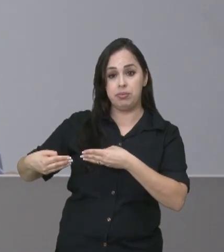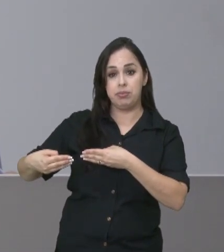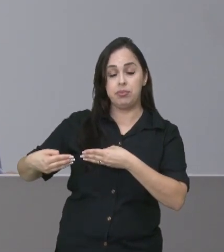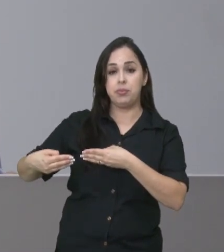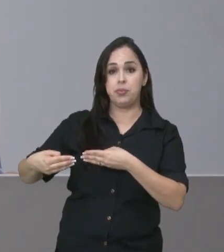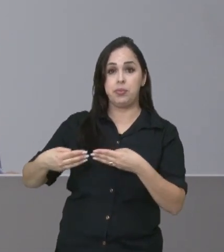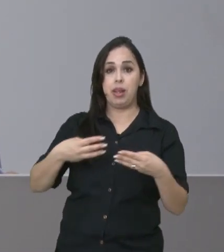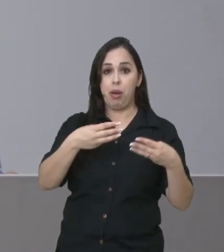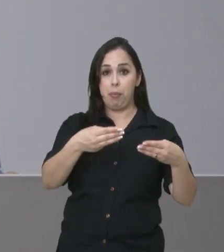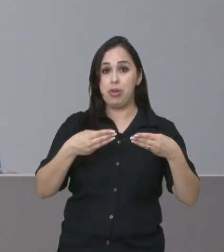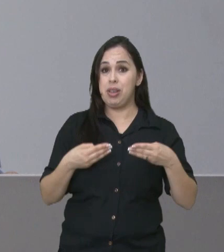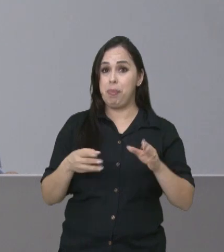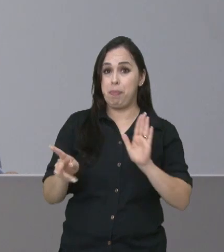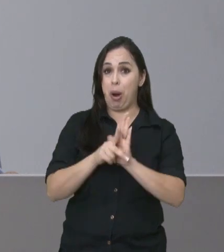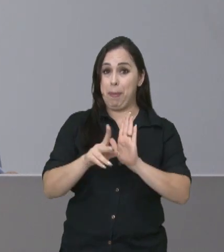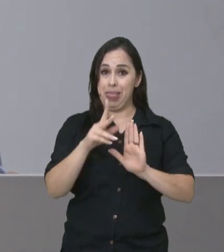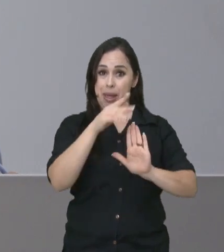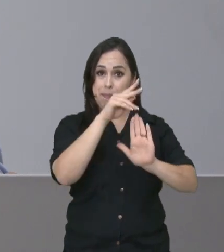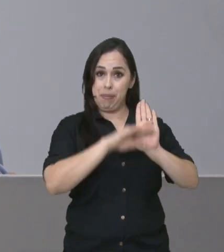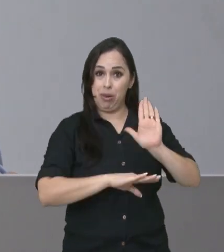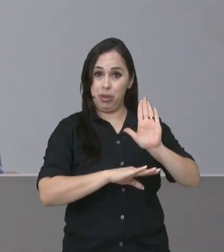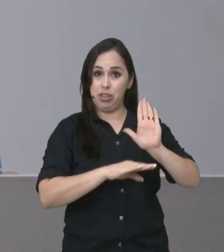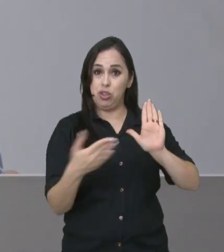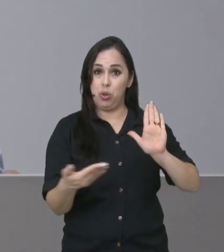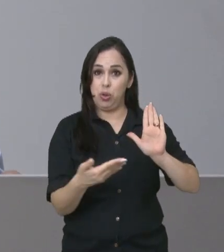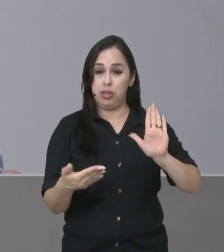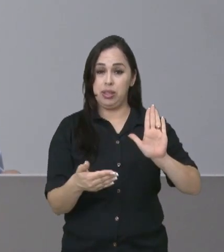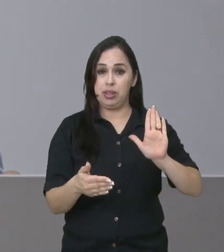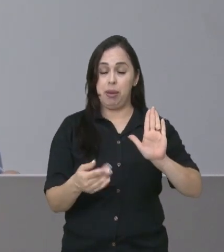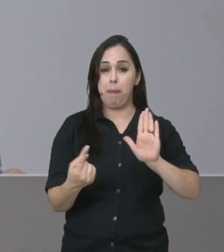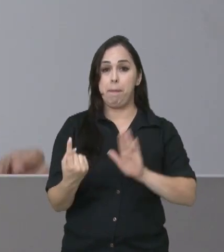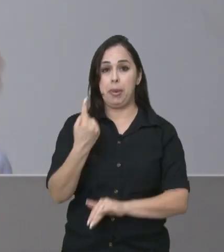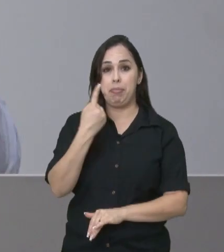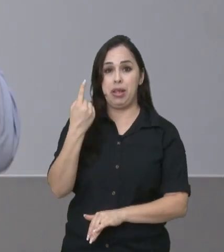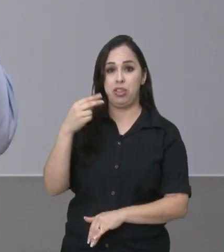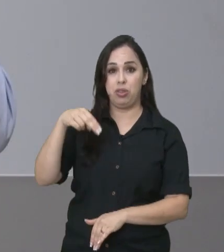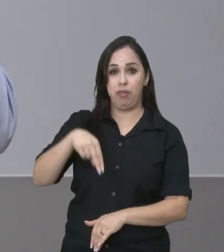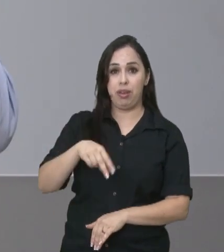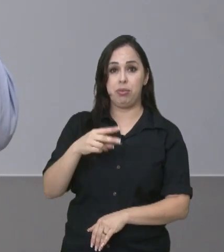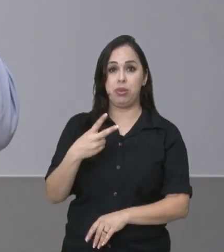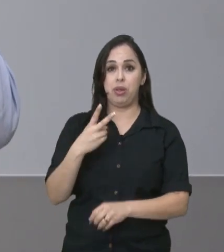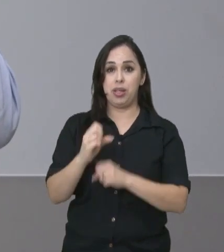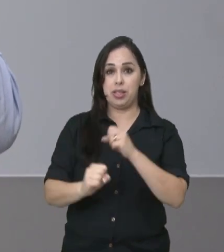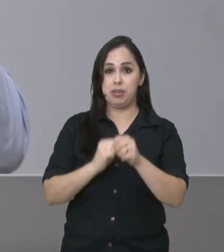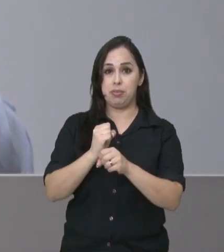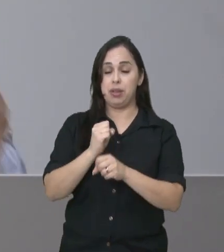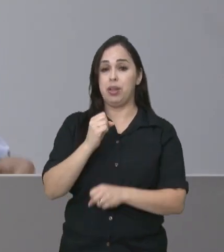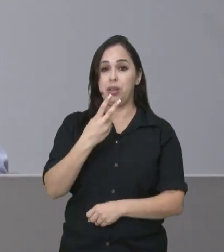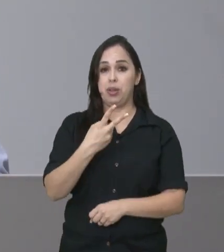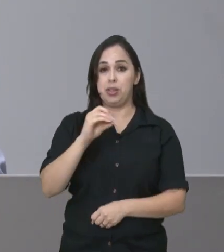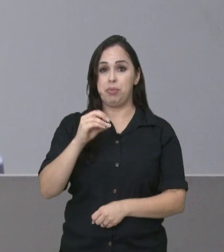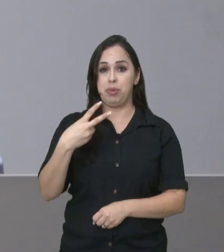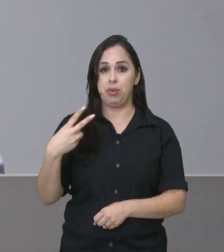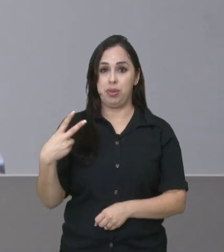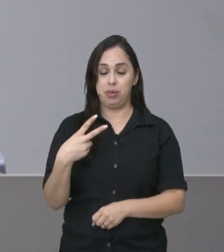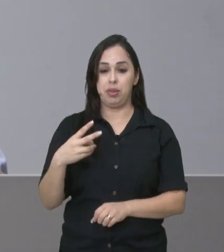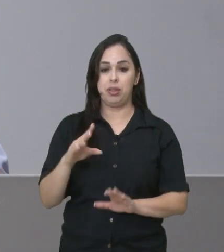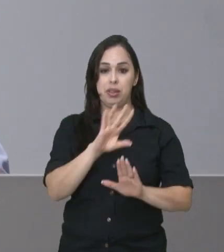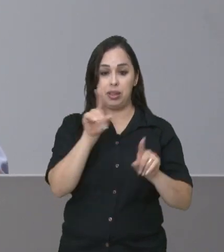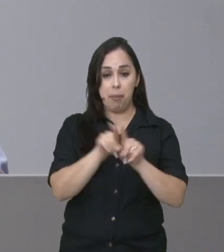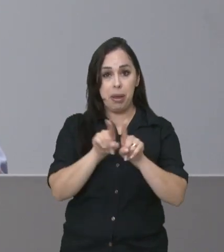moção constante da pauta da sessão de hoje, 1º de novembro de 2022, bem como os documentos inseridos nesta